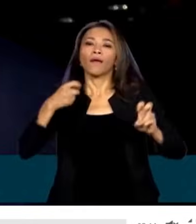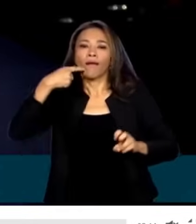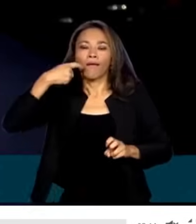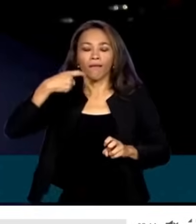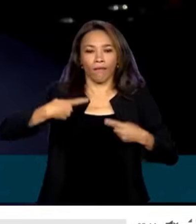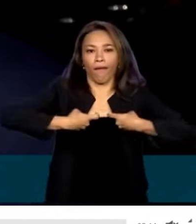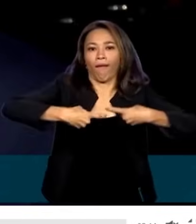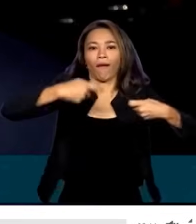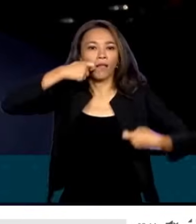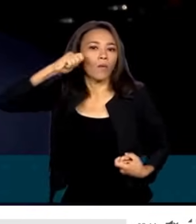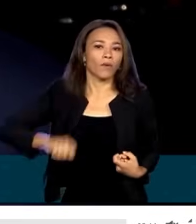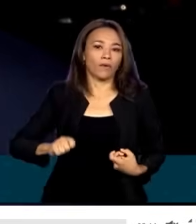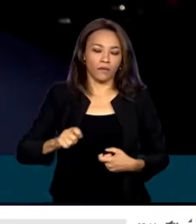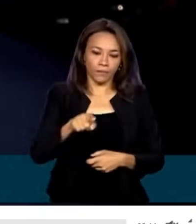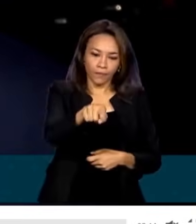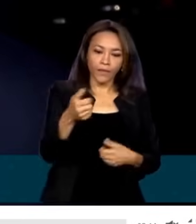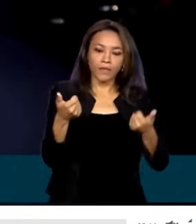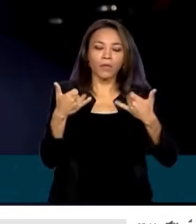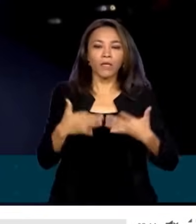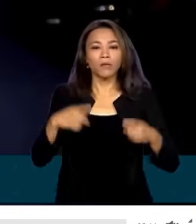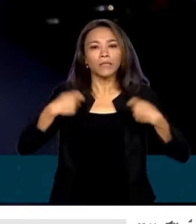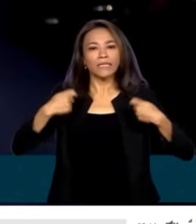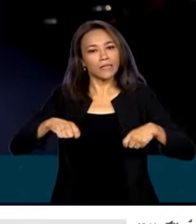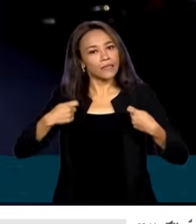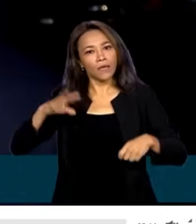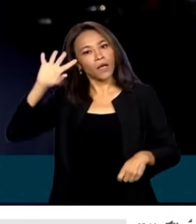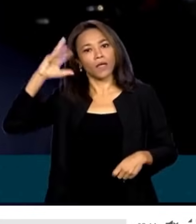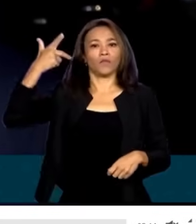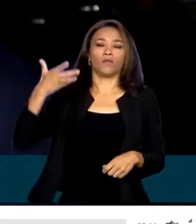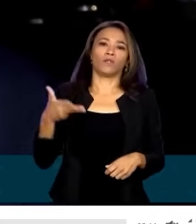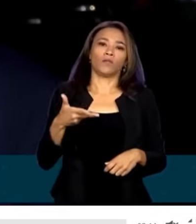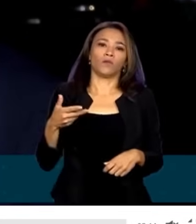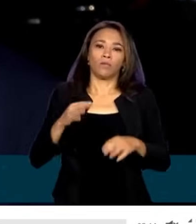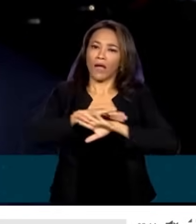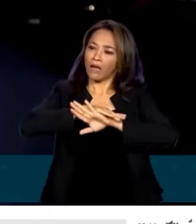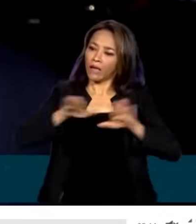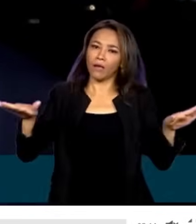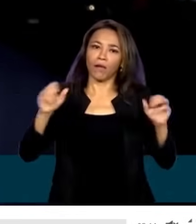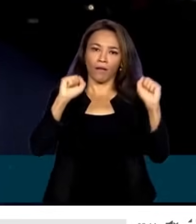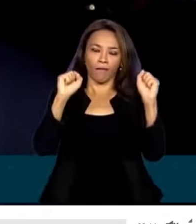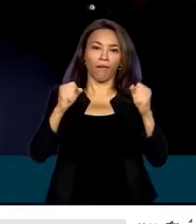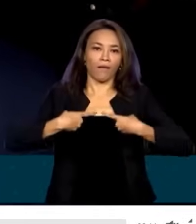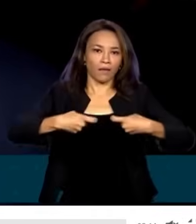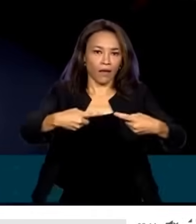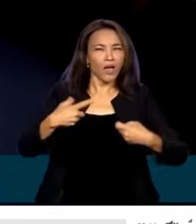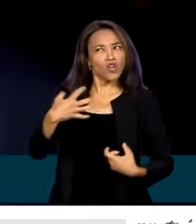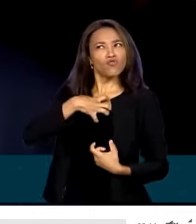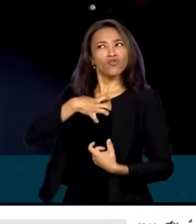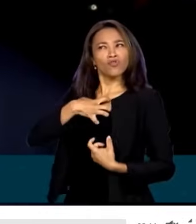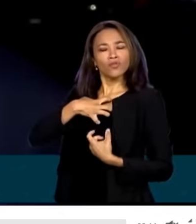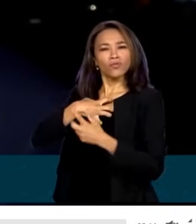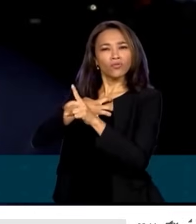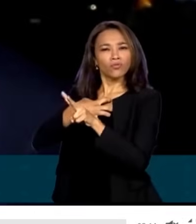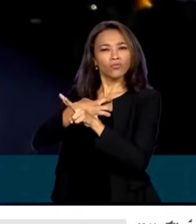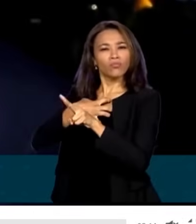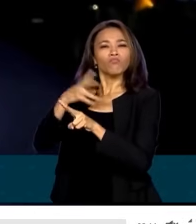adequados Isso é uma revolução em nível mundial a fala que teve momentos de risos de